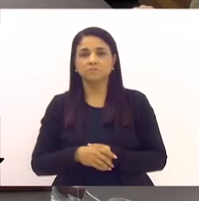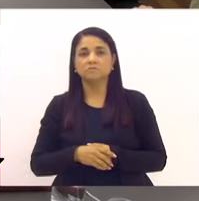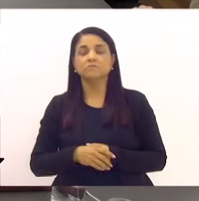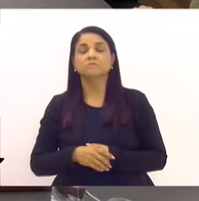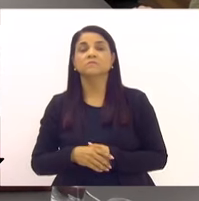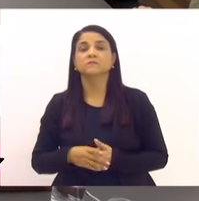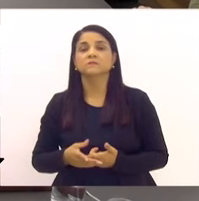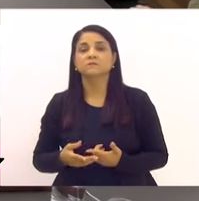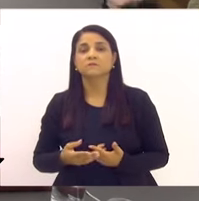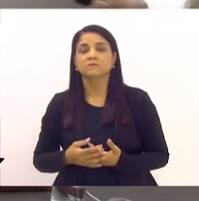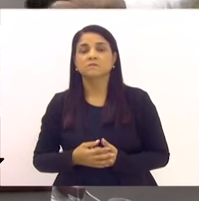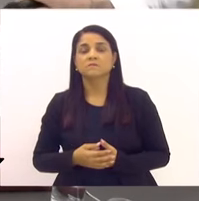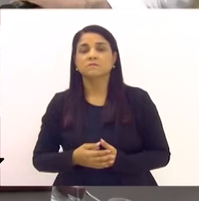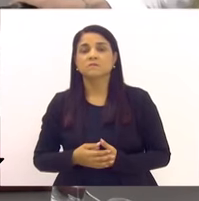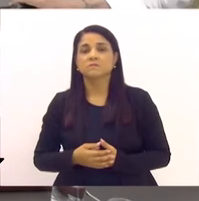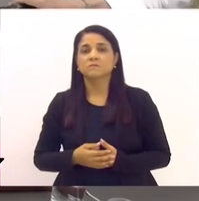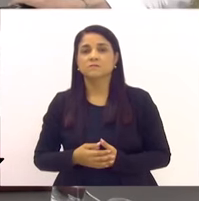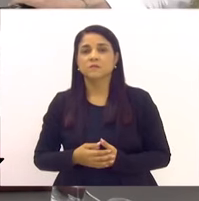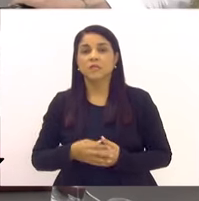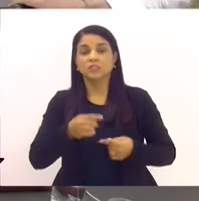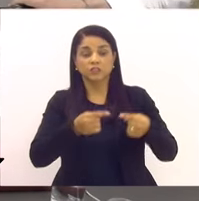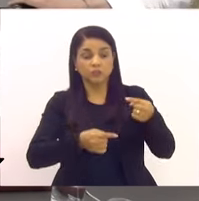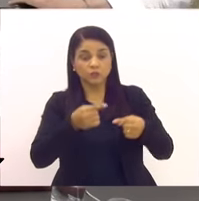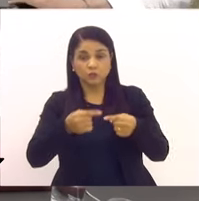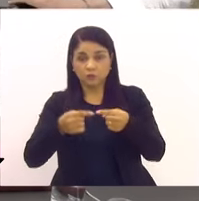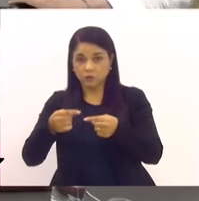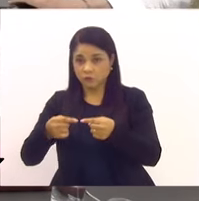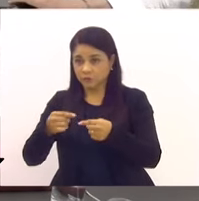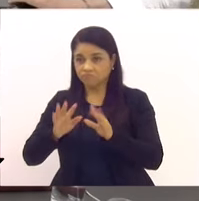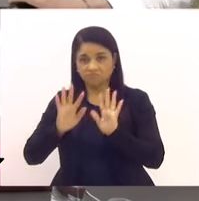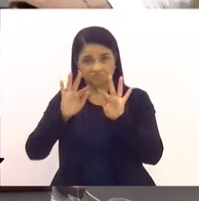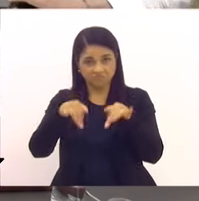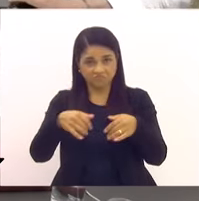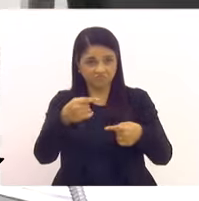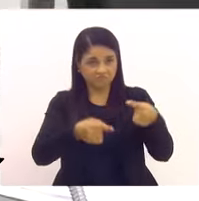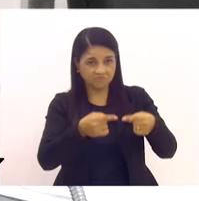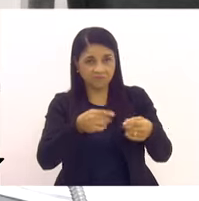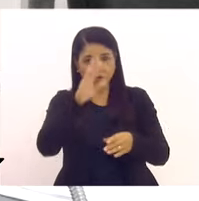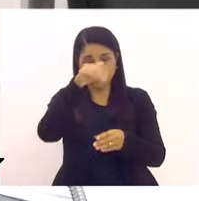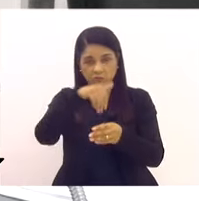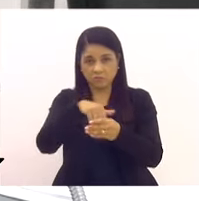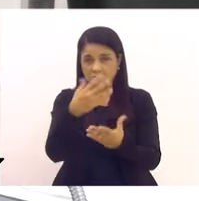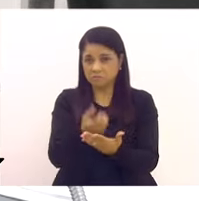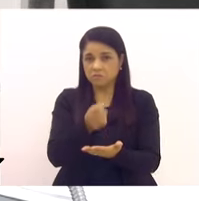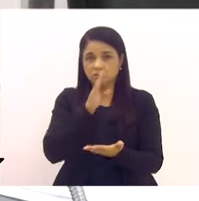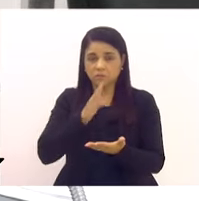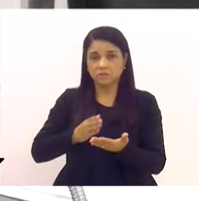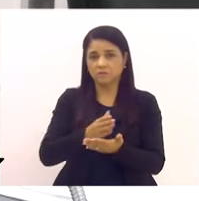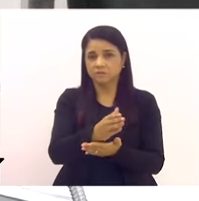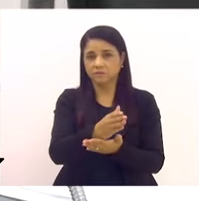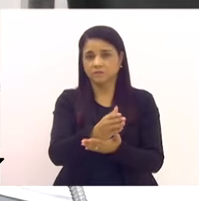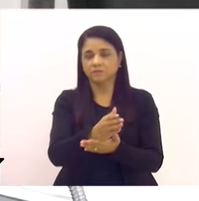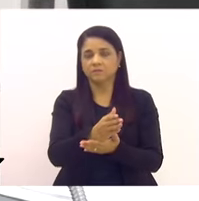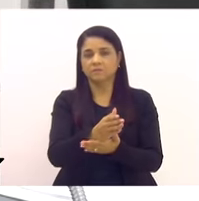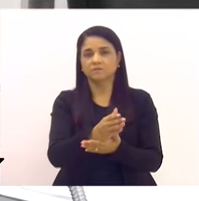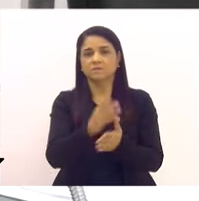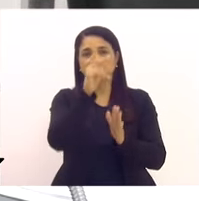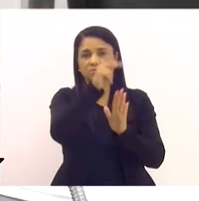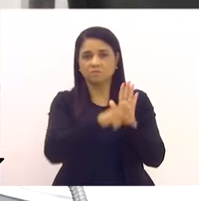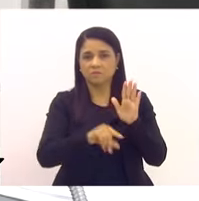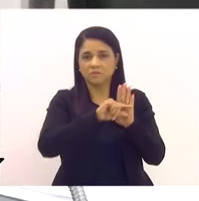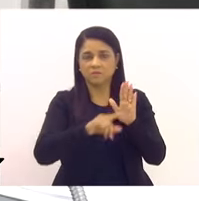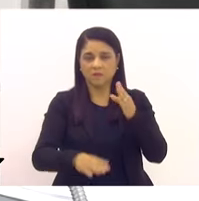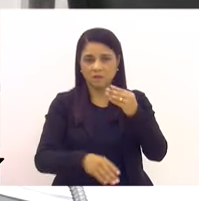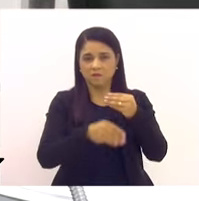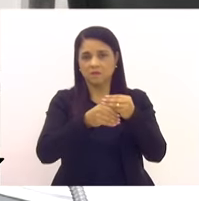autor. Em discussão, não havendo quem queira discutir, encerrada a discussão, em votação, senhores que aprovam a permanência como estão, aprovado, o projeto está anexado